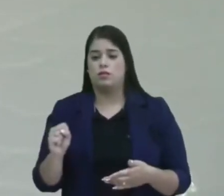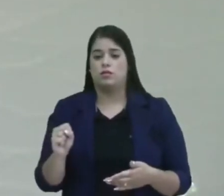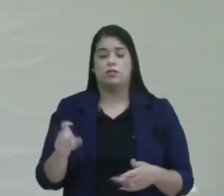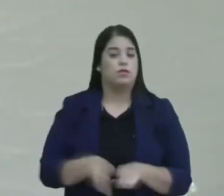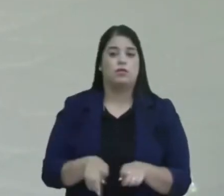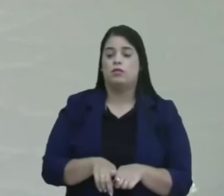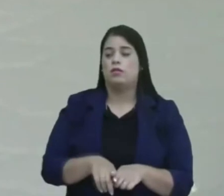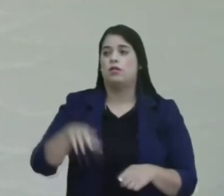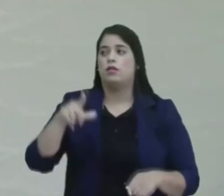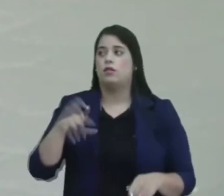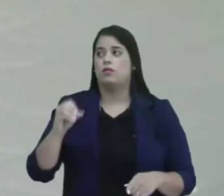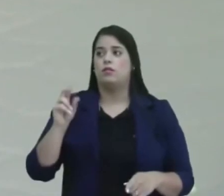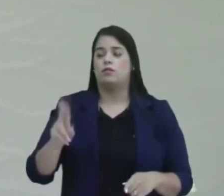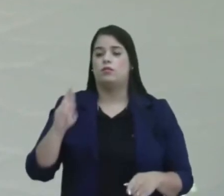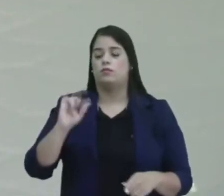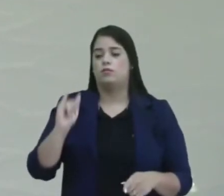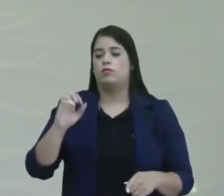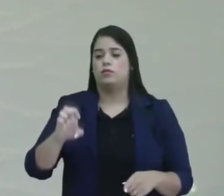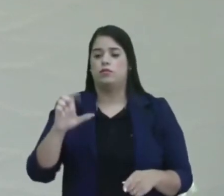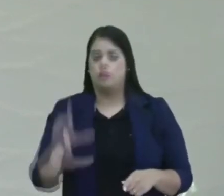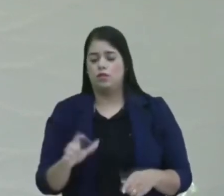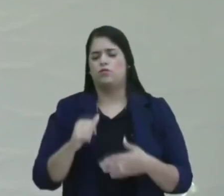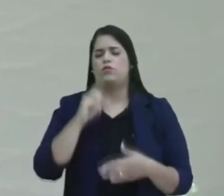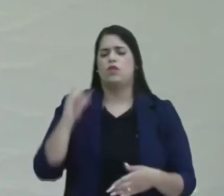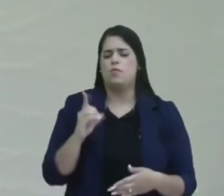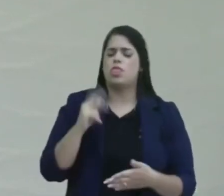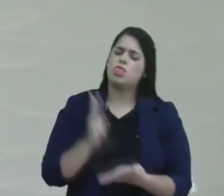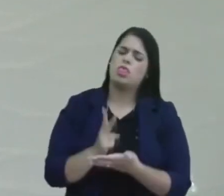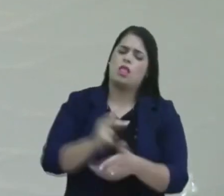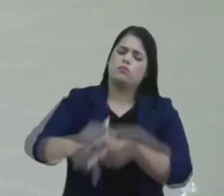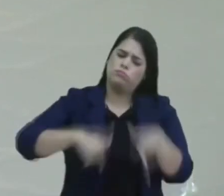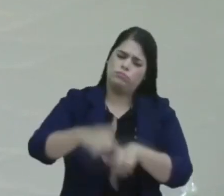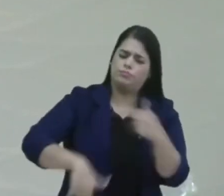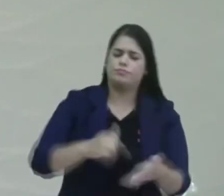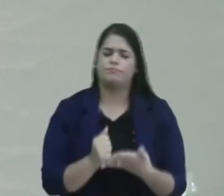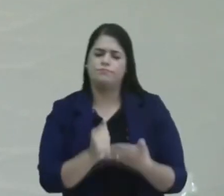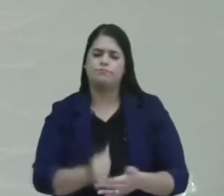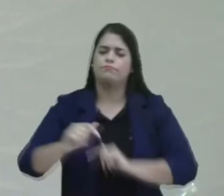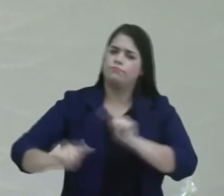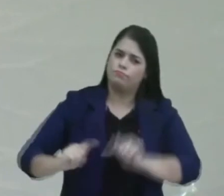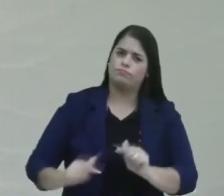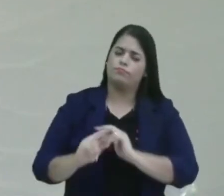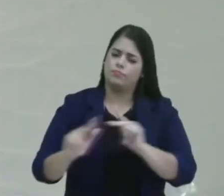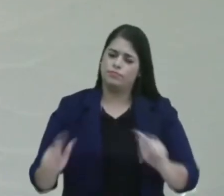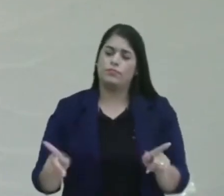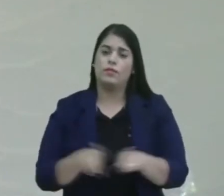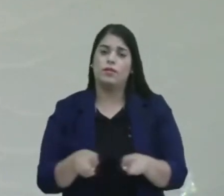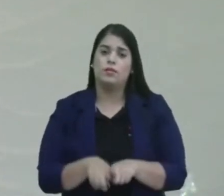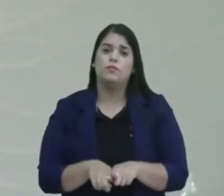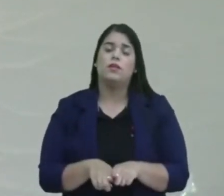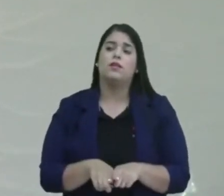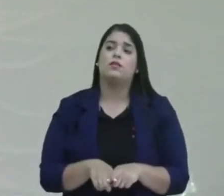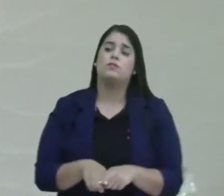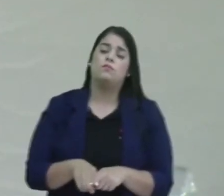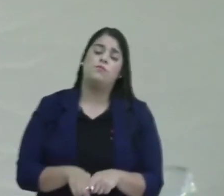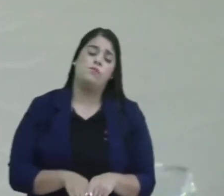Doriel Barros, né, que deputado atuante que está sempre na luta em defesa dos trabalhadores e das trabalhadoras. E também defendo a candidatura